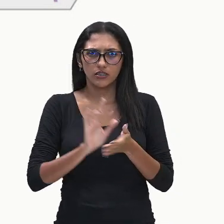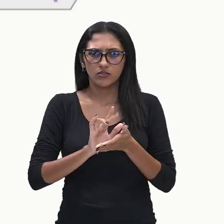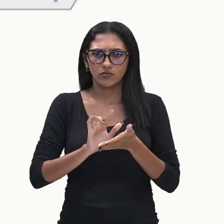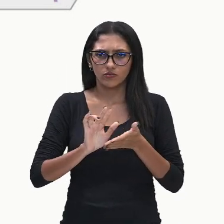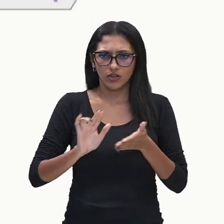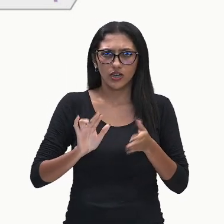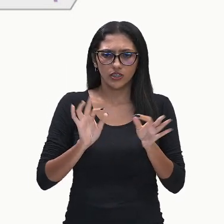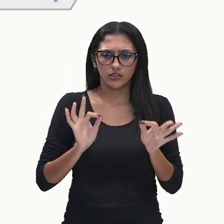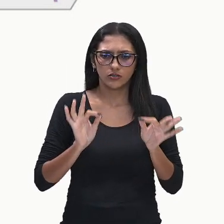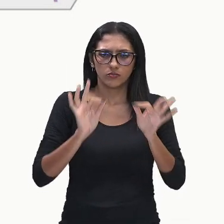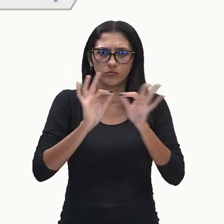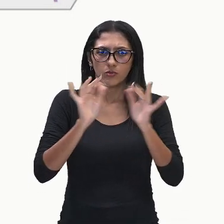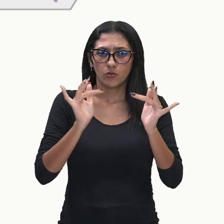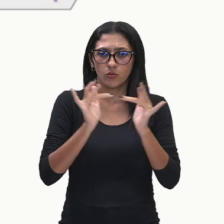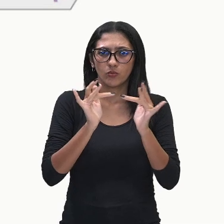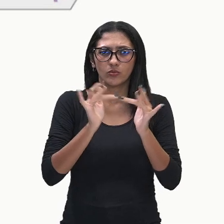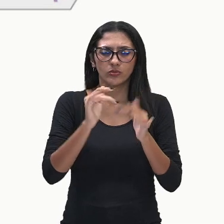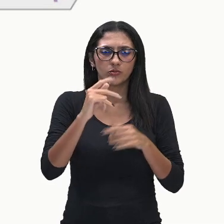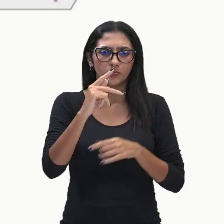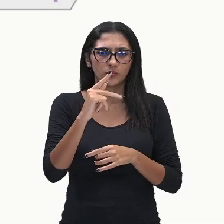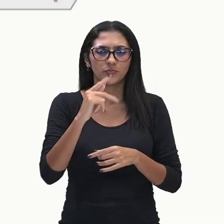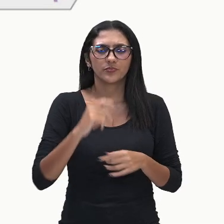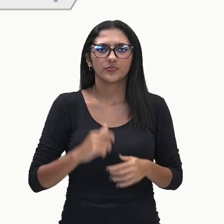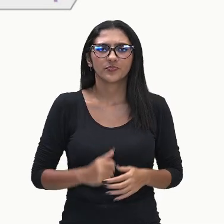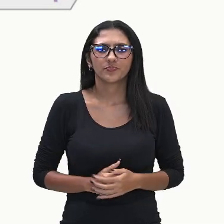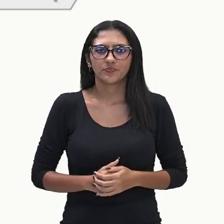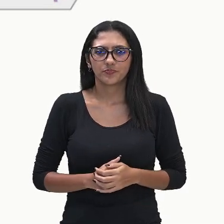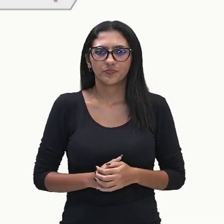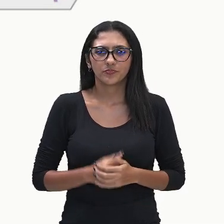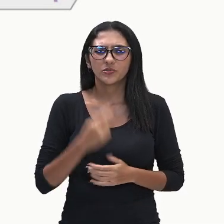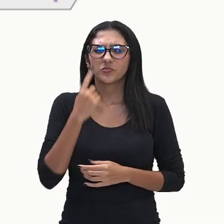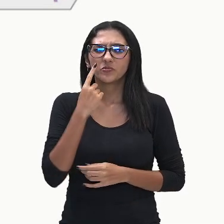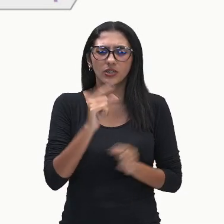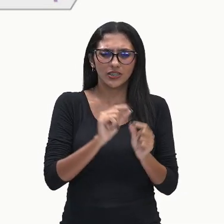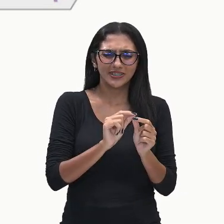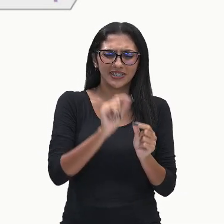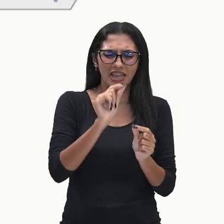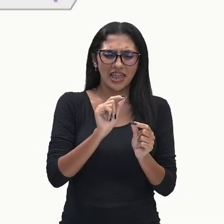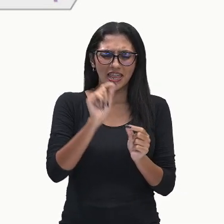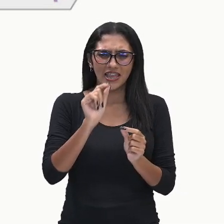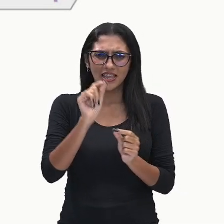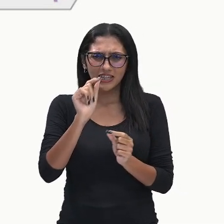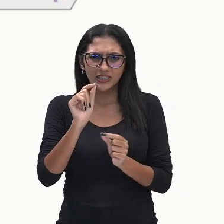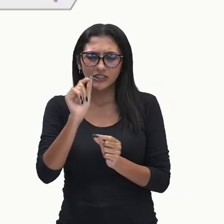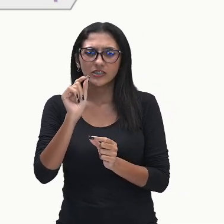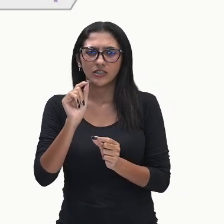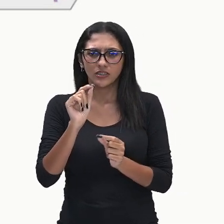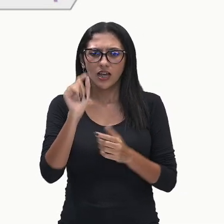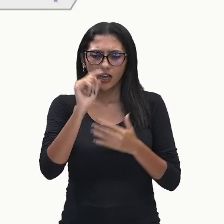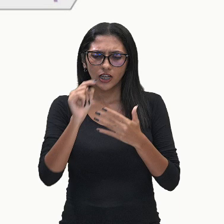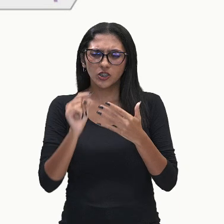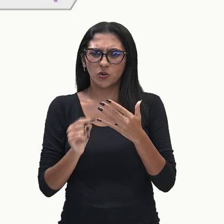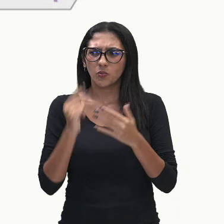Vamos entender então o que é isso. Cada reta dessa aqui que você está vendo, ele